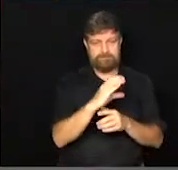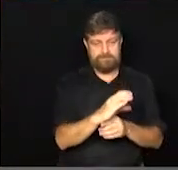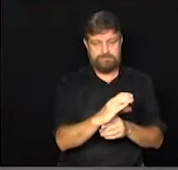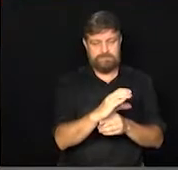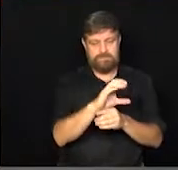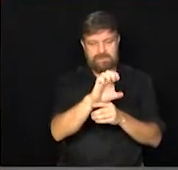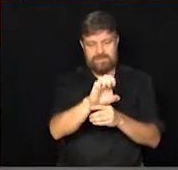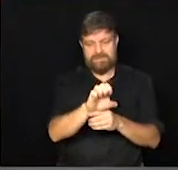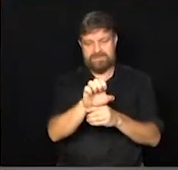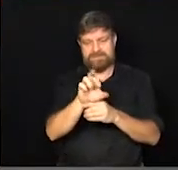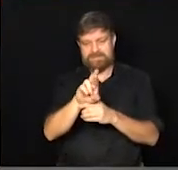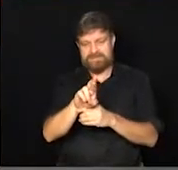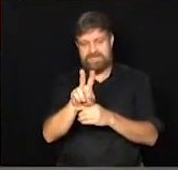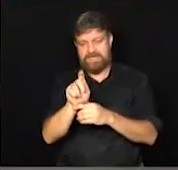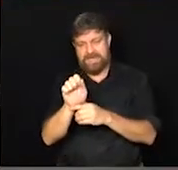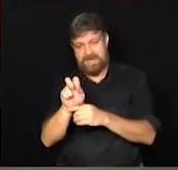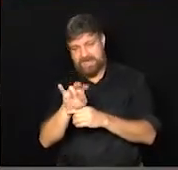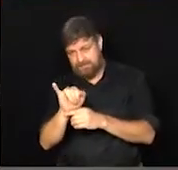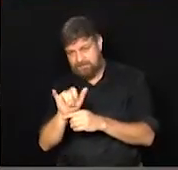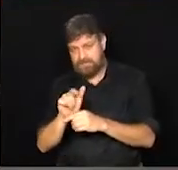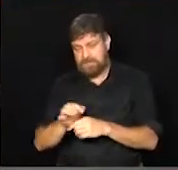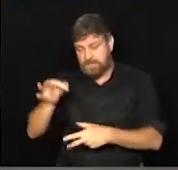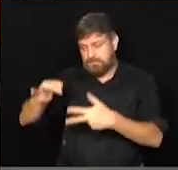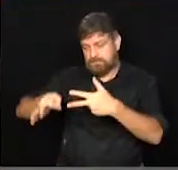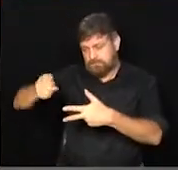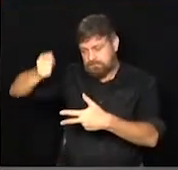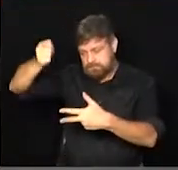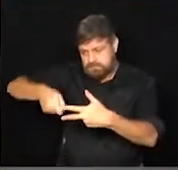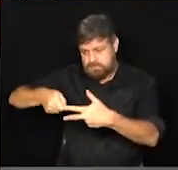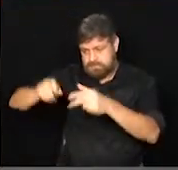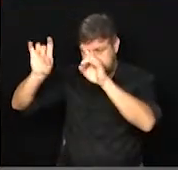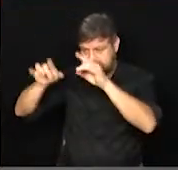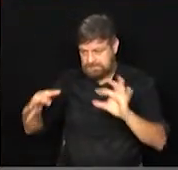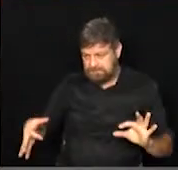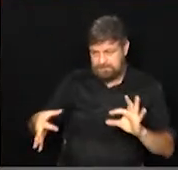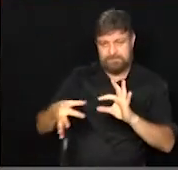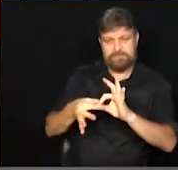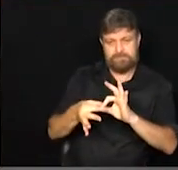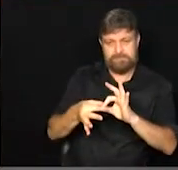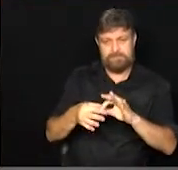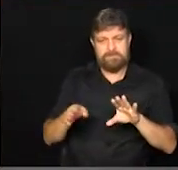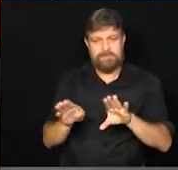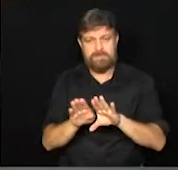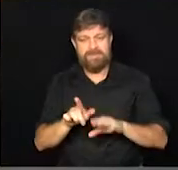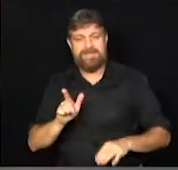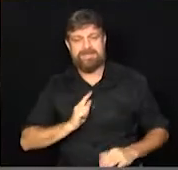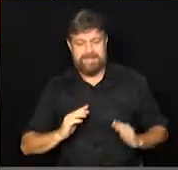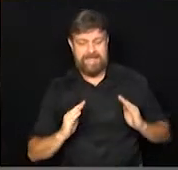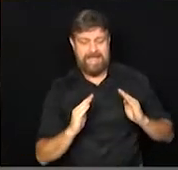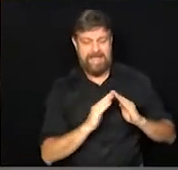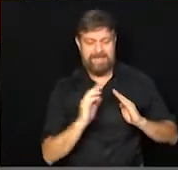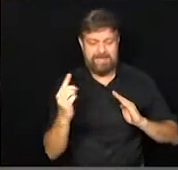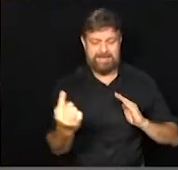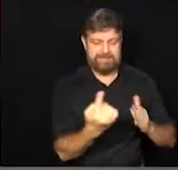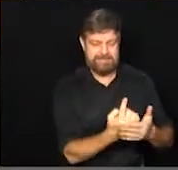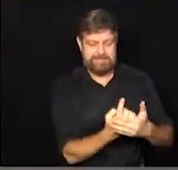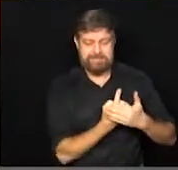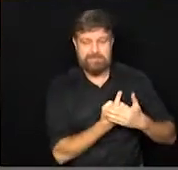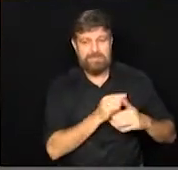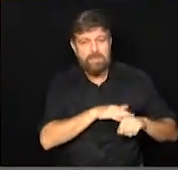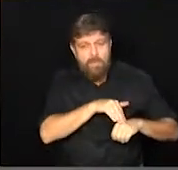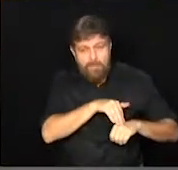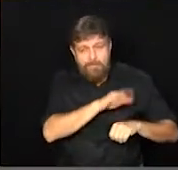a vara de juizado especializado. Precisamos ampliar as vagas na casa-abrigo.